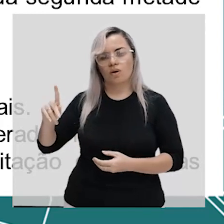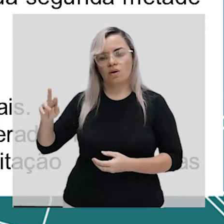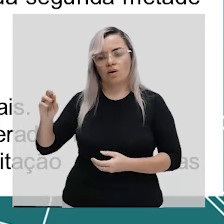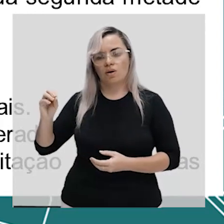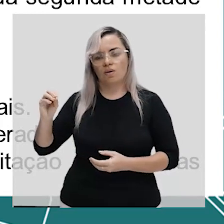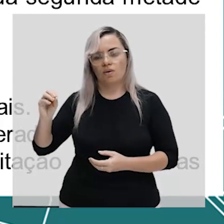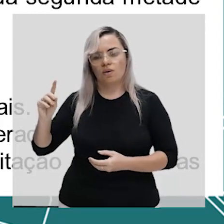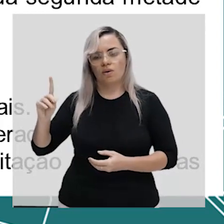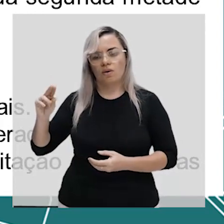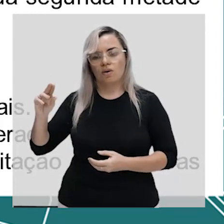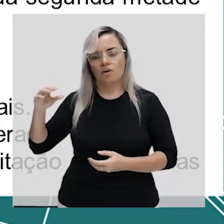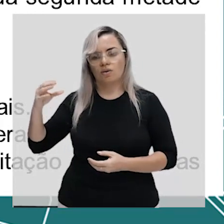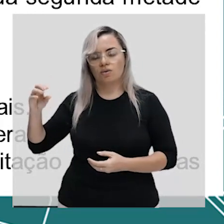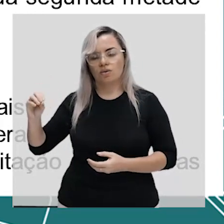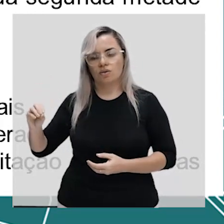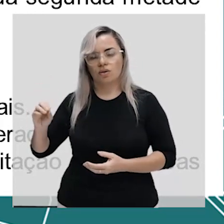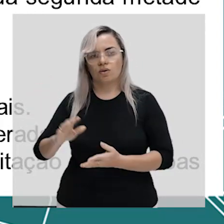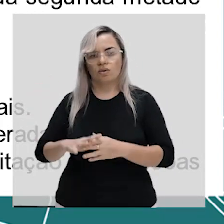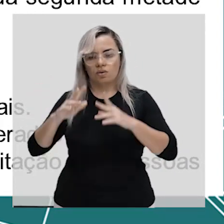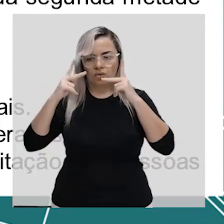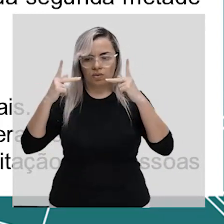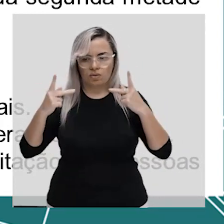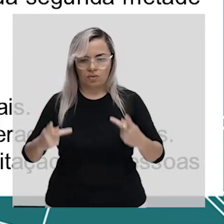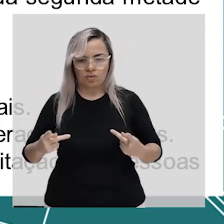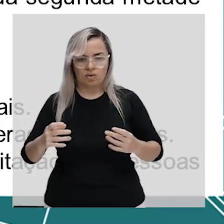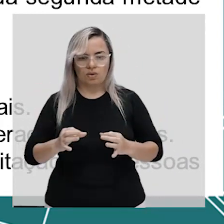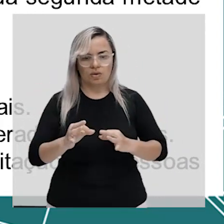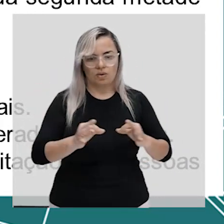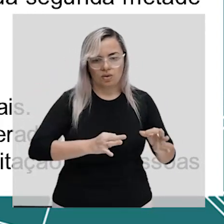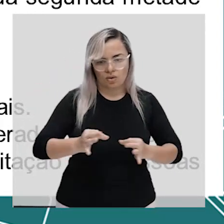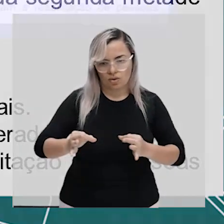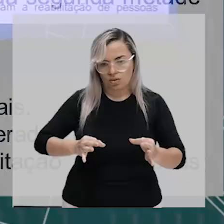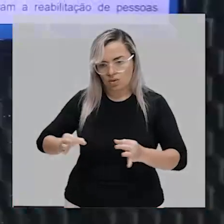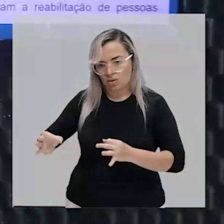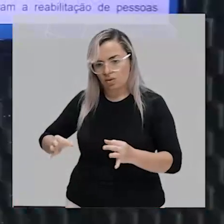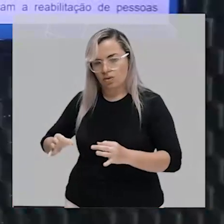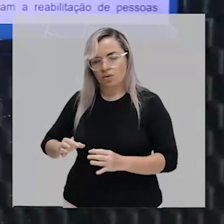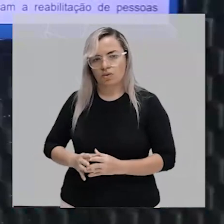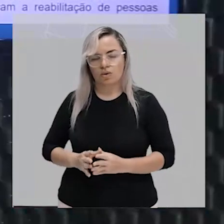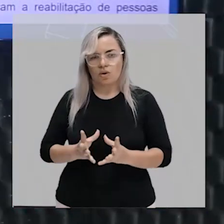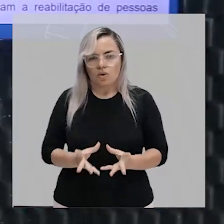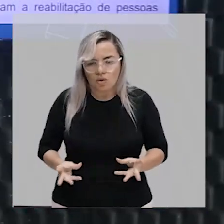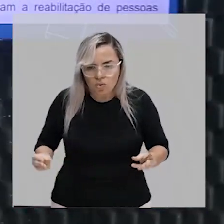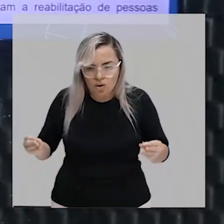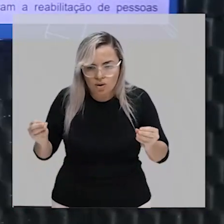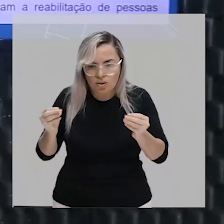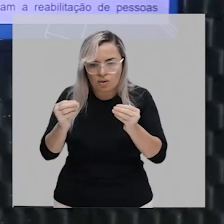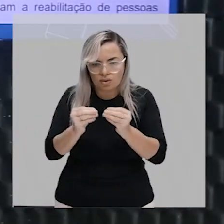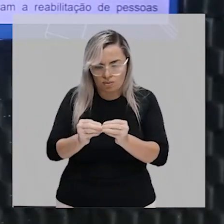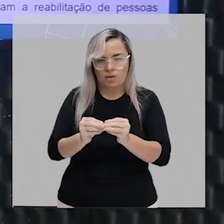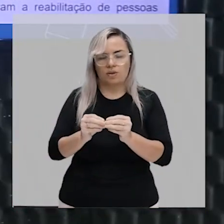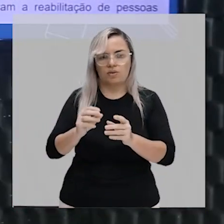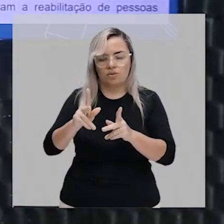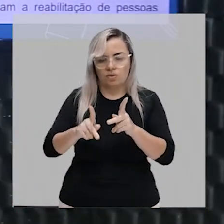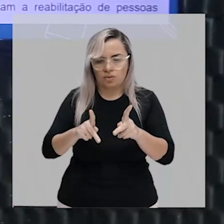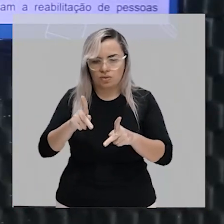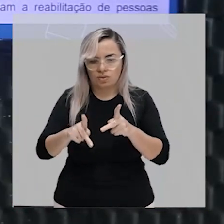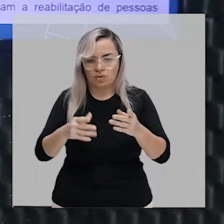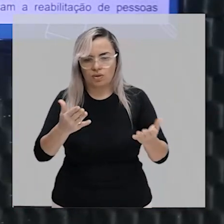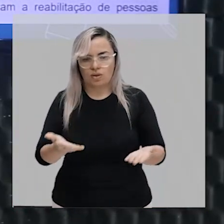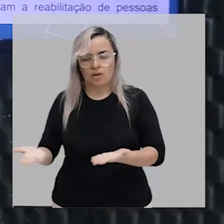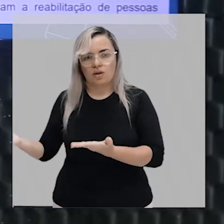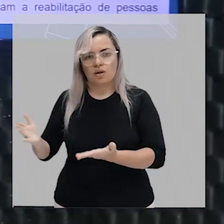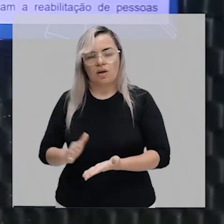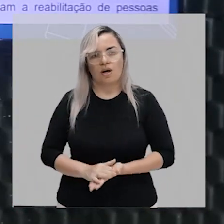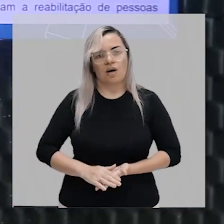considerando-a produtora do aperfeiçoamento da espécie. Ora, se você parar para analisar, a